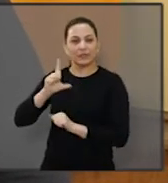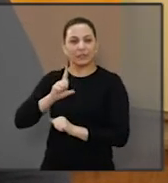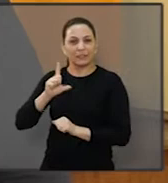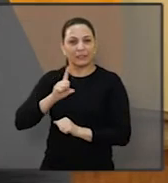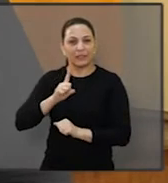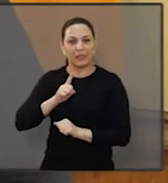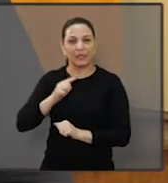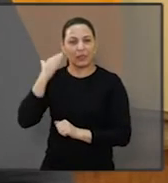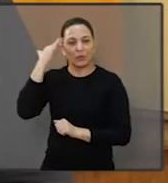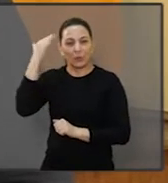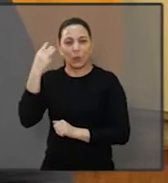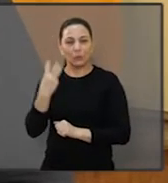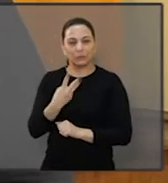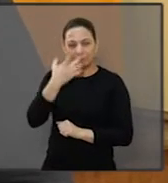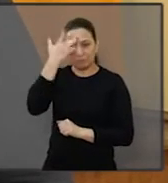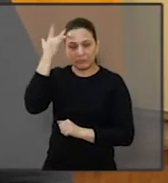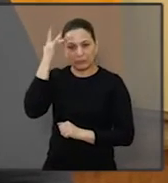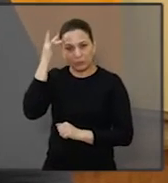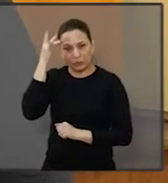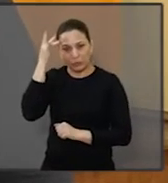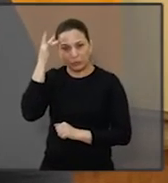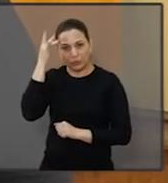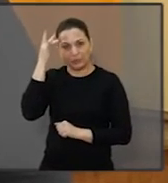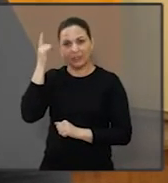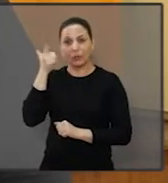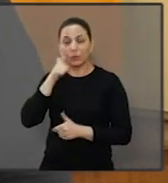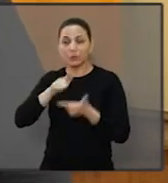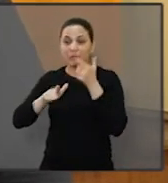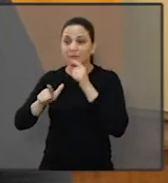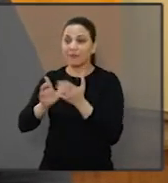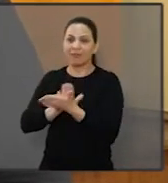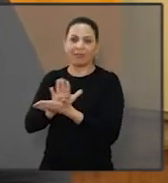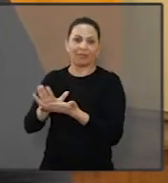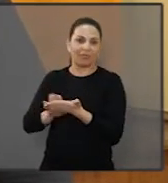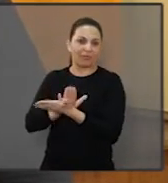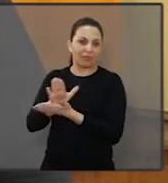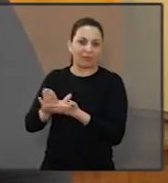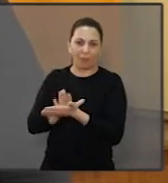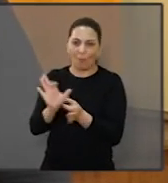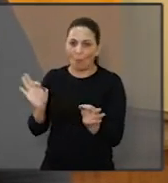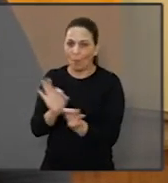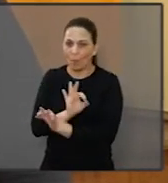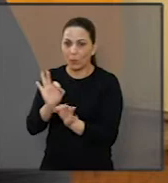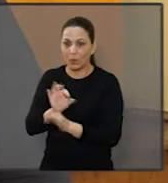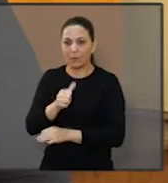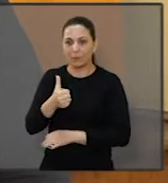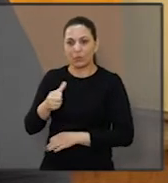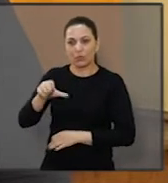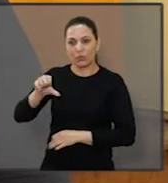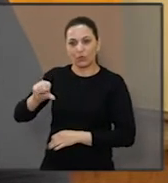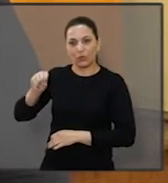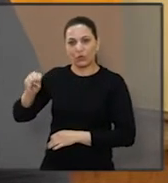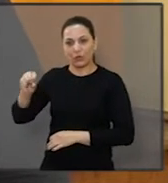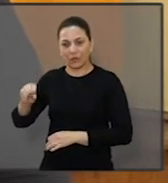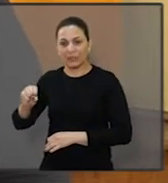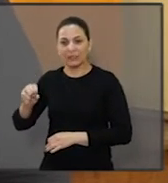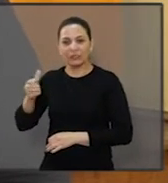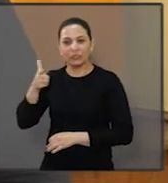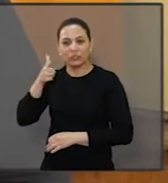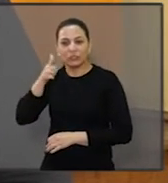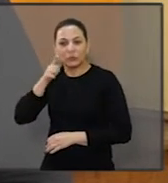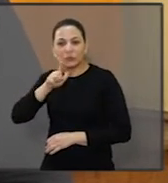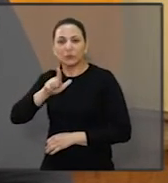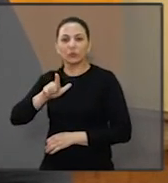Hortência, Marta, né? E elas não tinham conquistado nada ainda. Aí em 90 chegou a minha geração, né? Que é a Ellen,